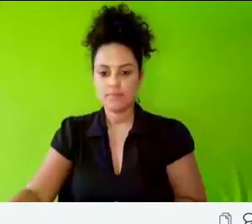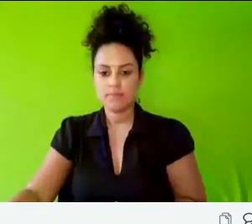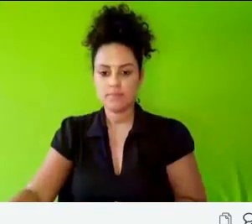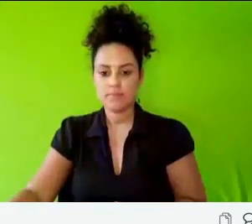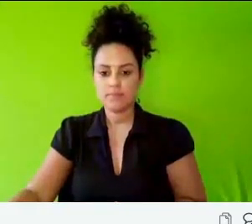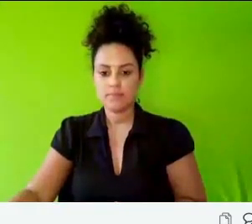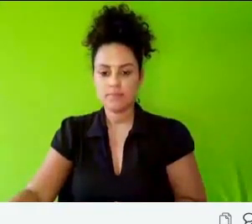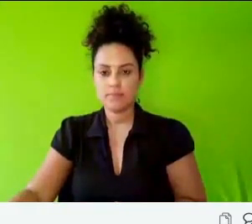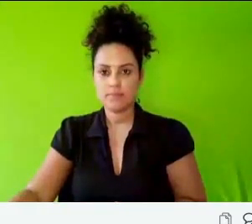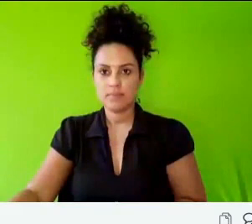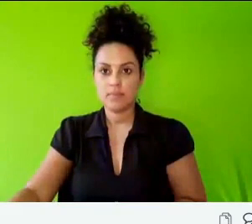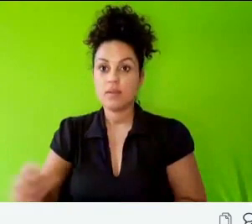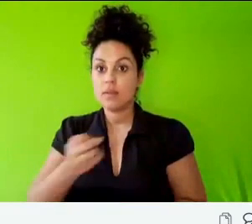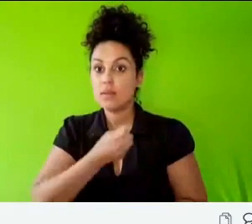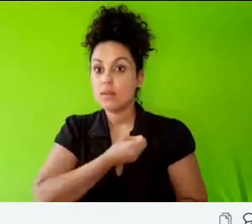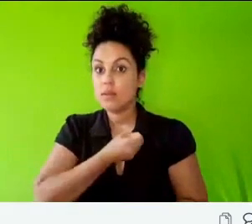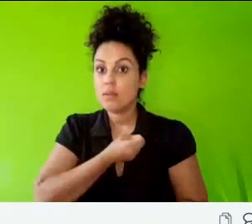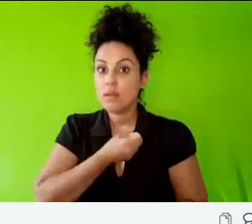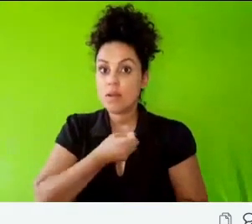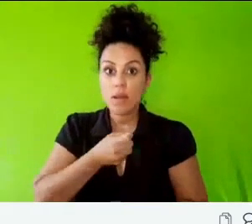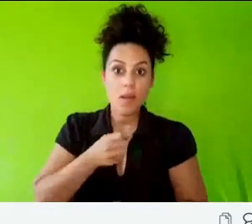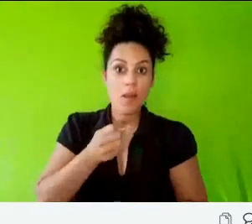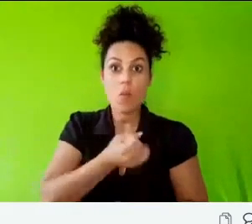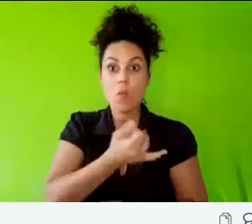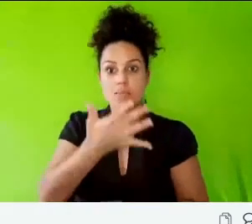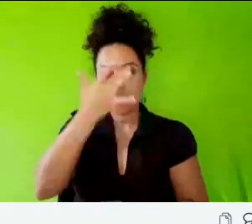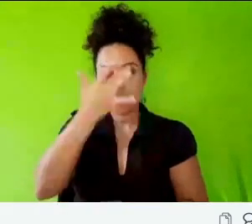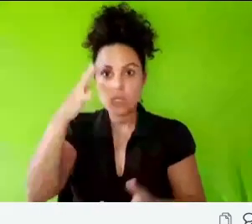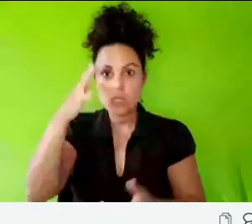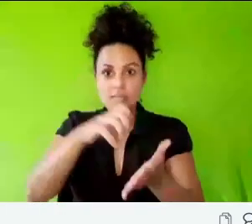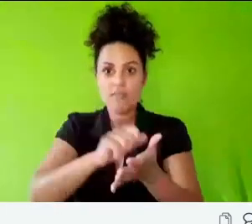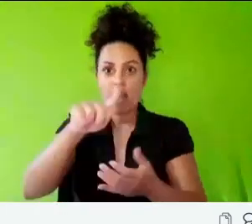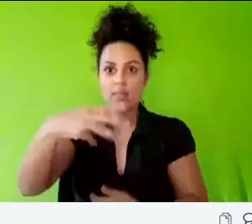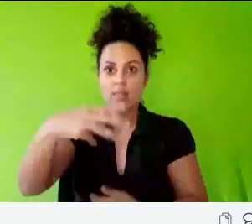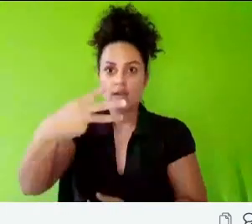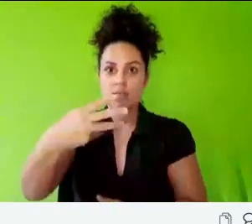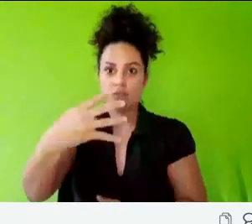Número de inscritos, 341.